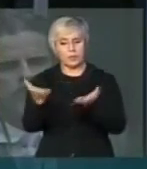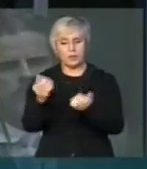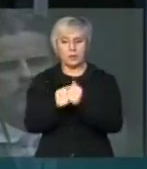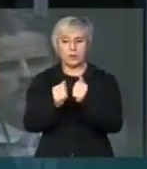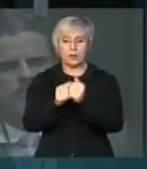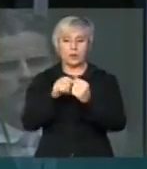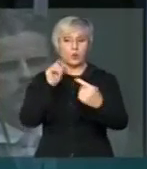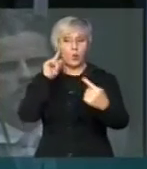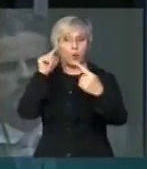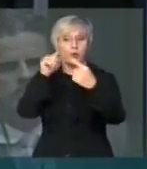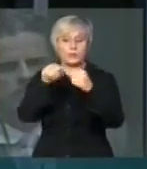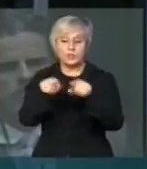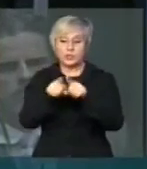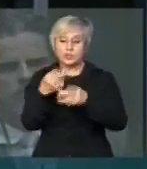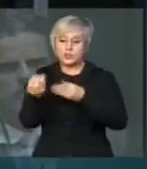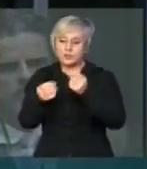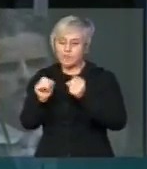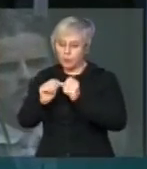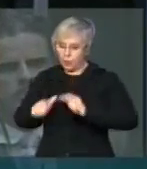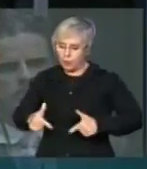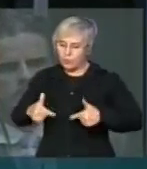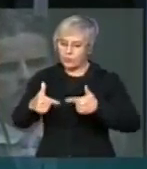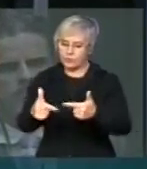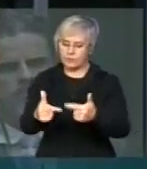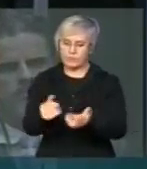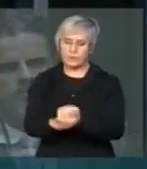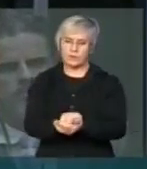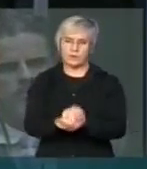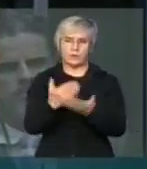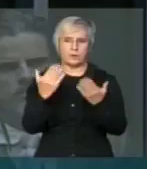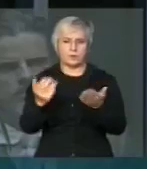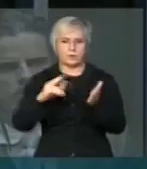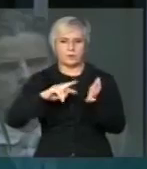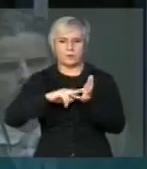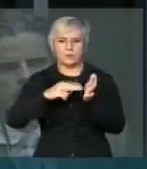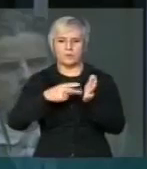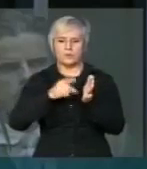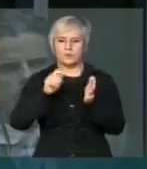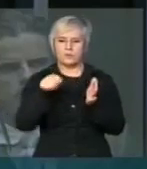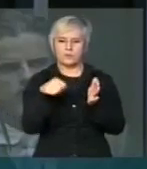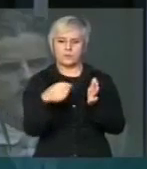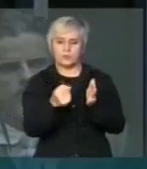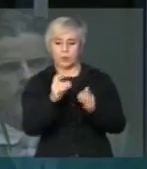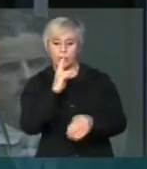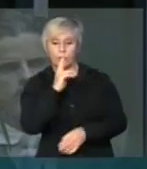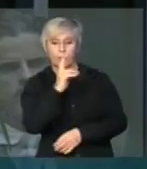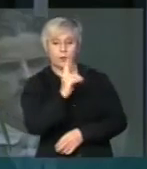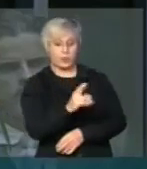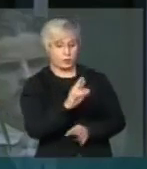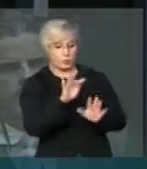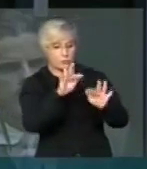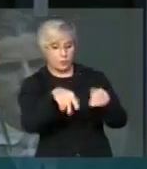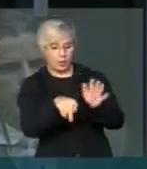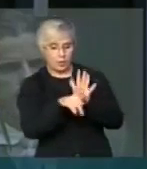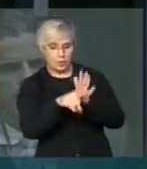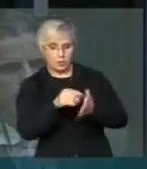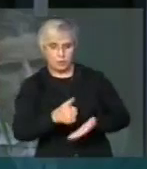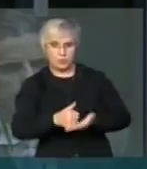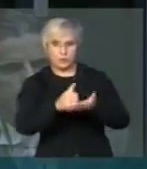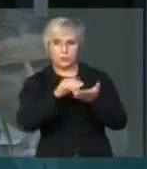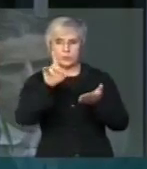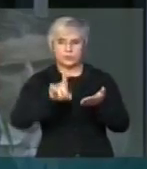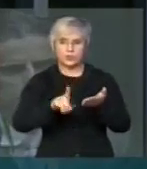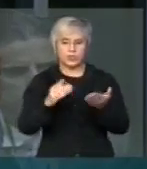fim almejado e o fim empregado. Ou seja, o resultado obtido com a intervenção na esfera dos direitos do réu